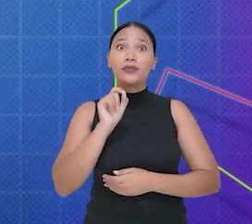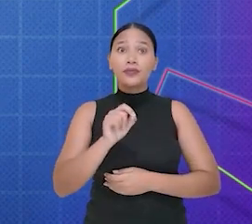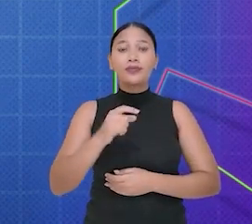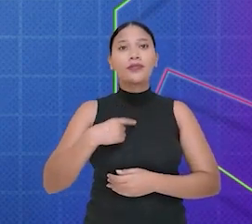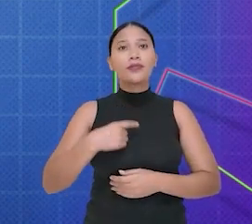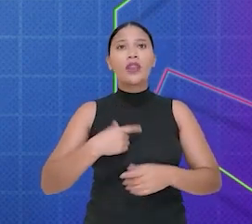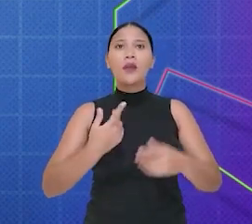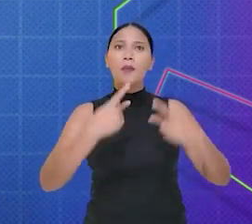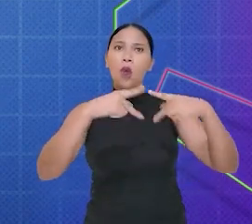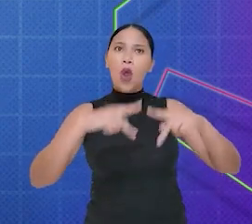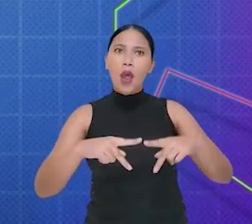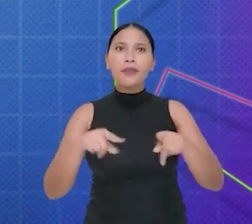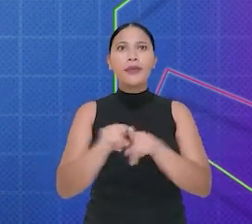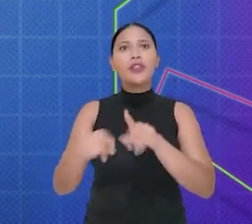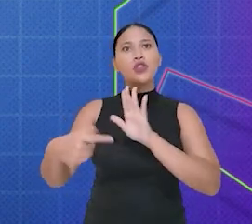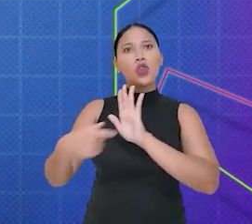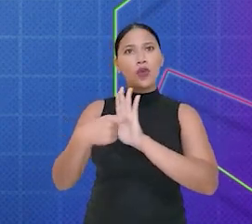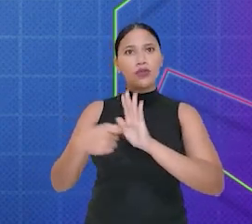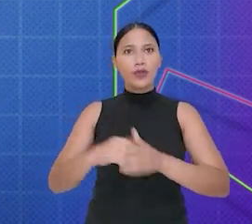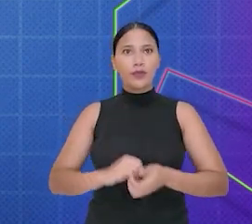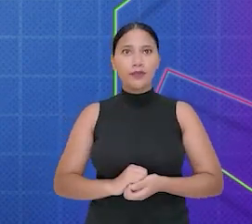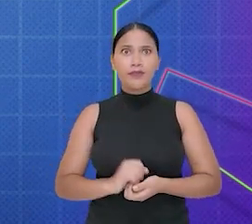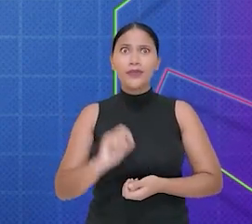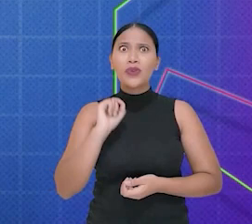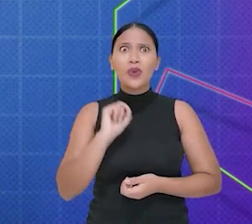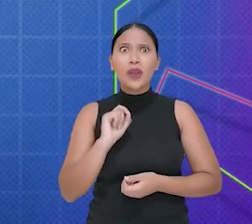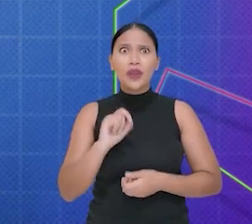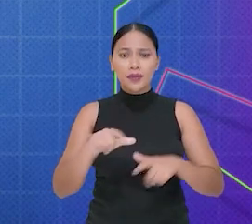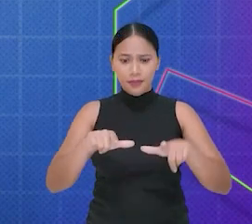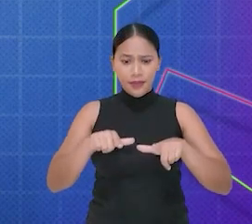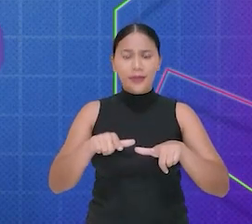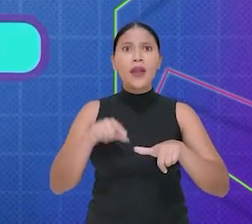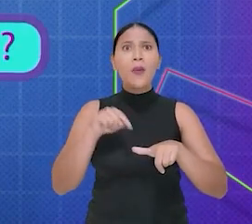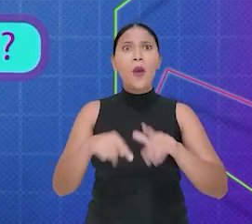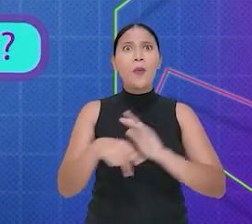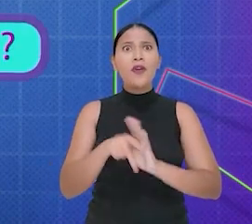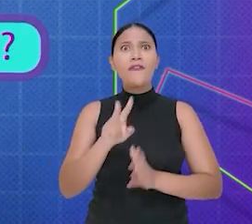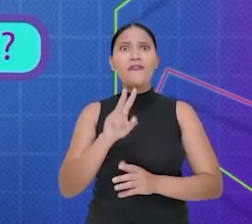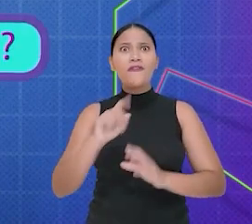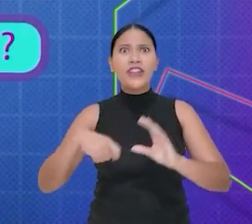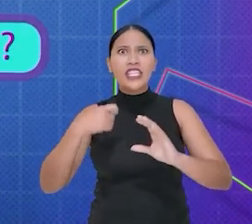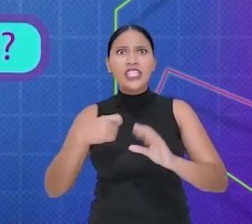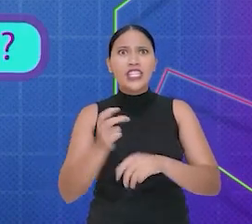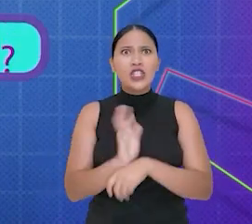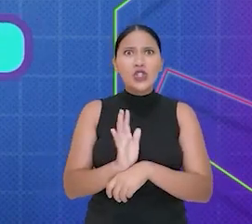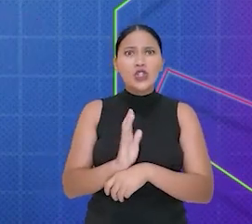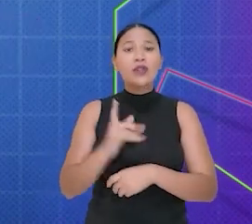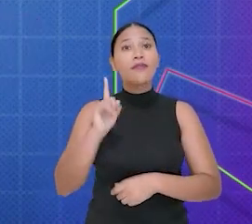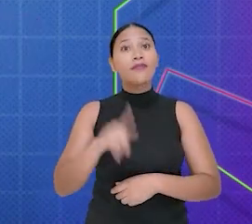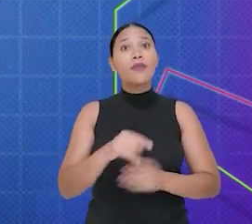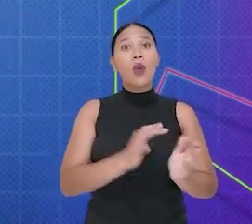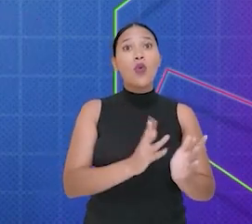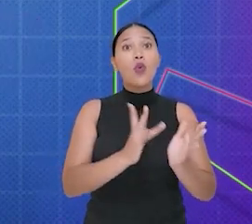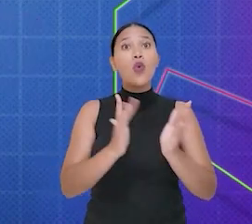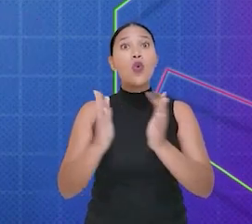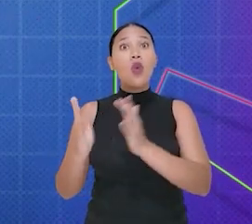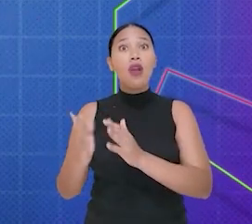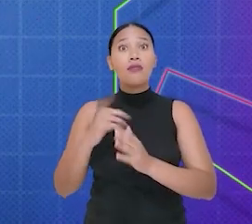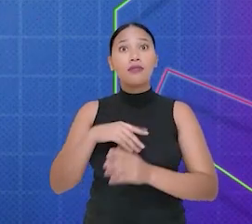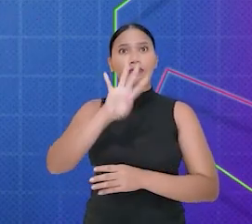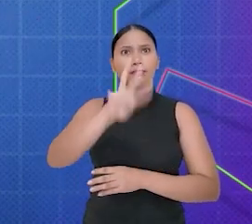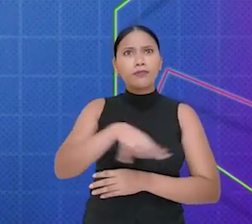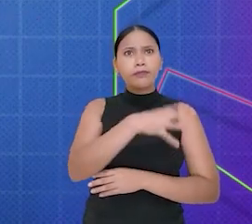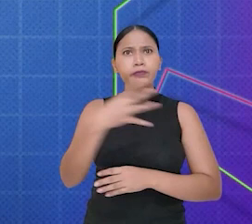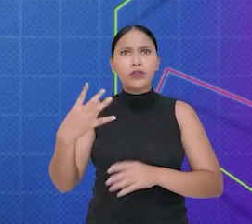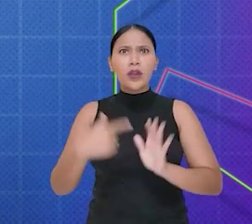ser utilizado para instalar programas e softwares. O que é uma placa de vídeo? A placa de vídeo é responsável por